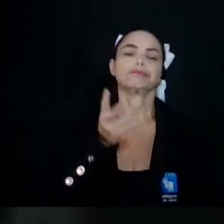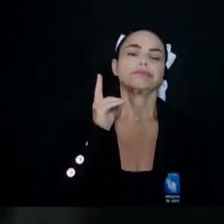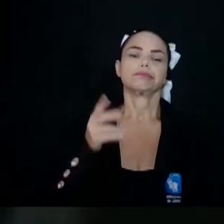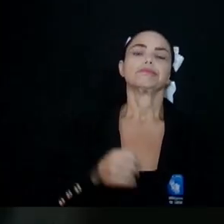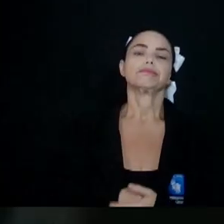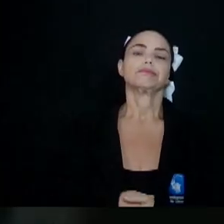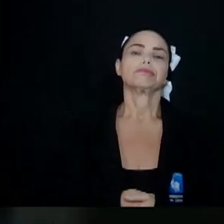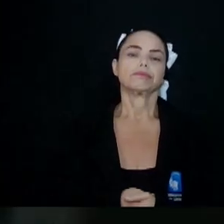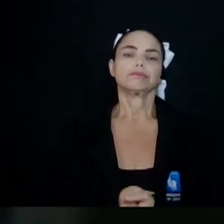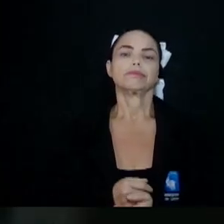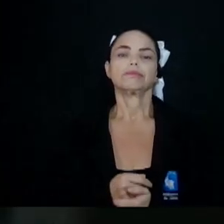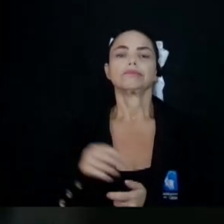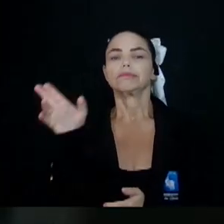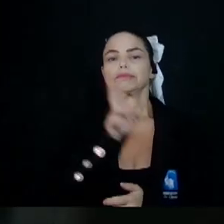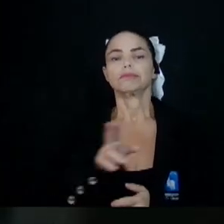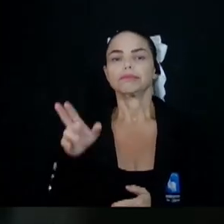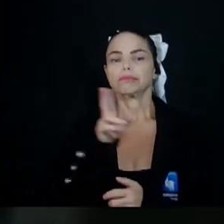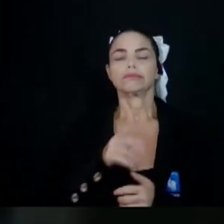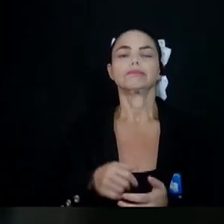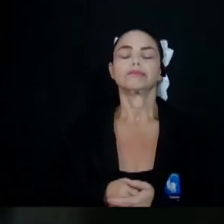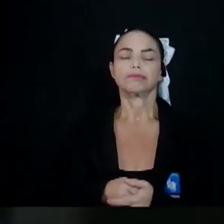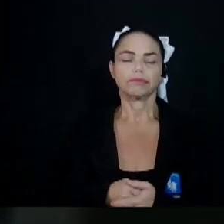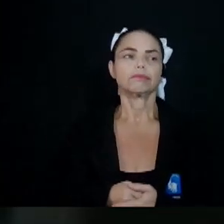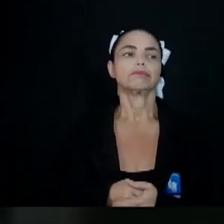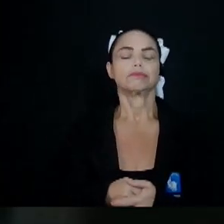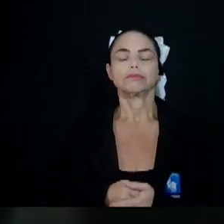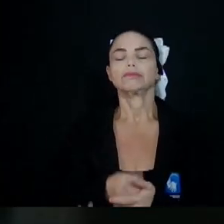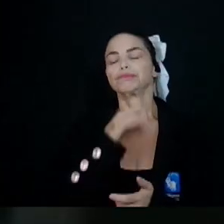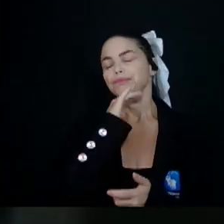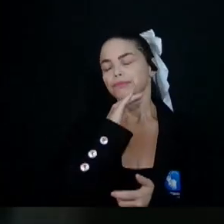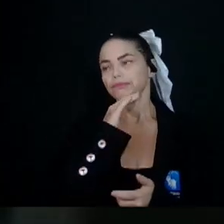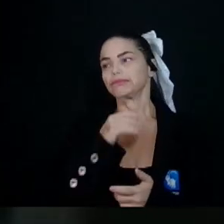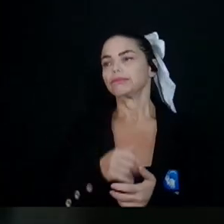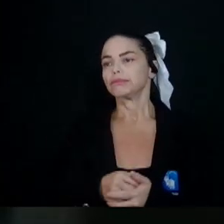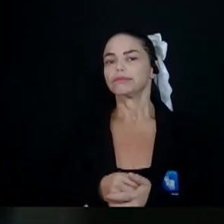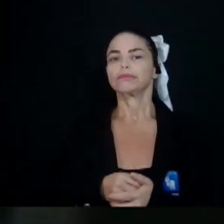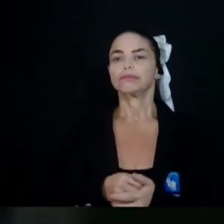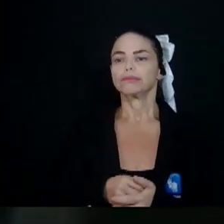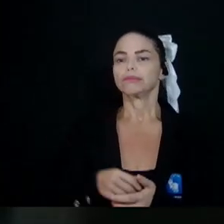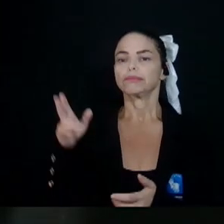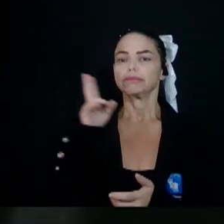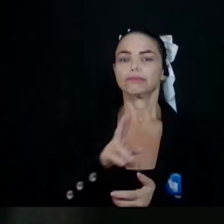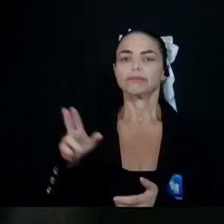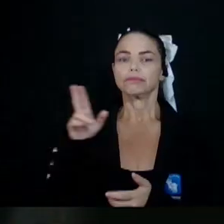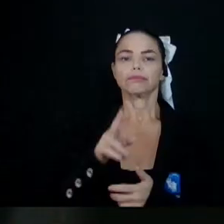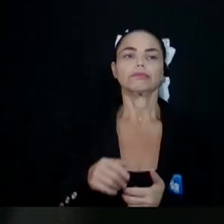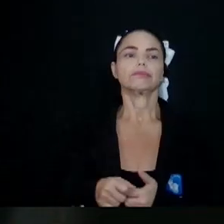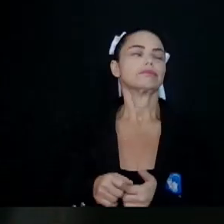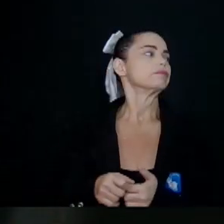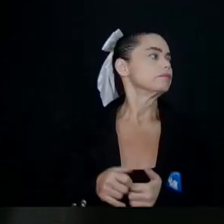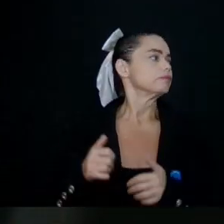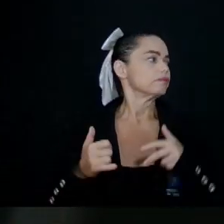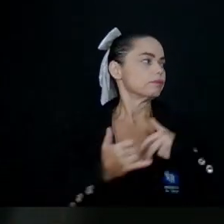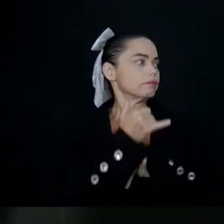que vão utilizar isso, né, para o mal, e no caso das crianças e adolescentes, são vítimas que